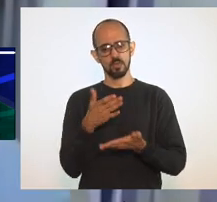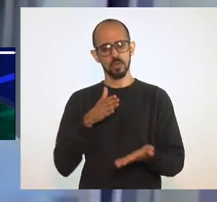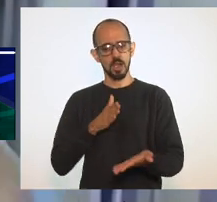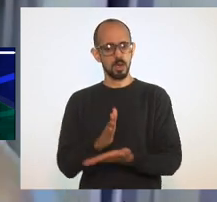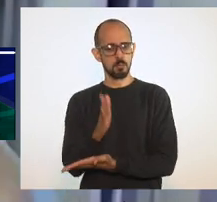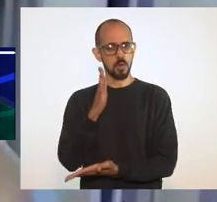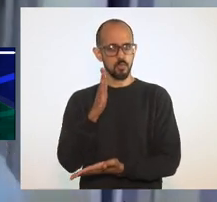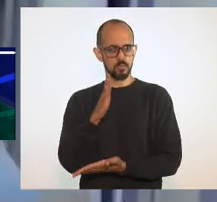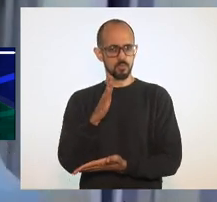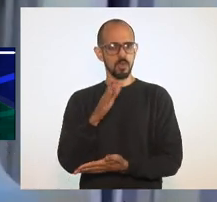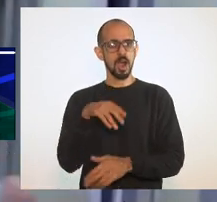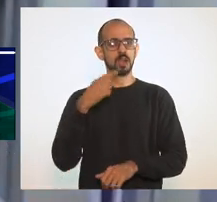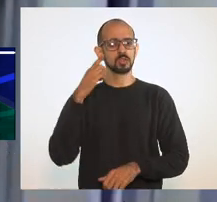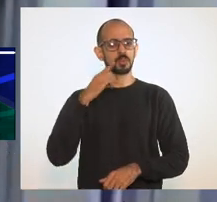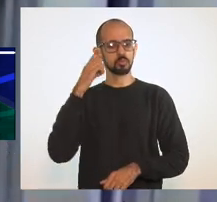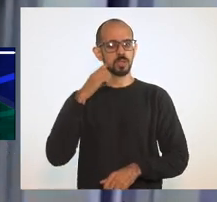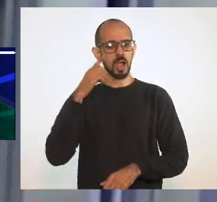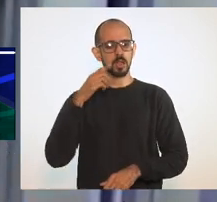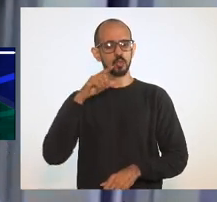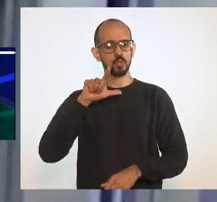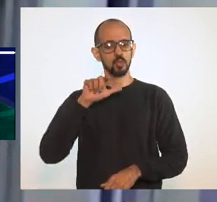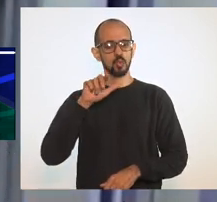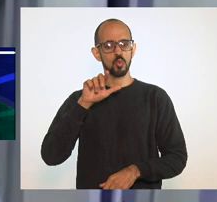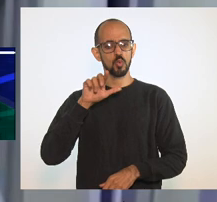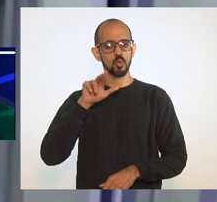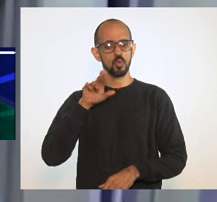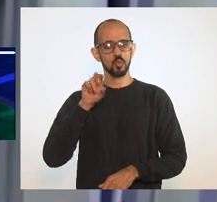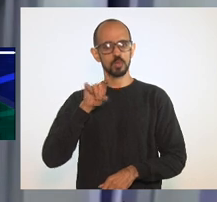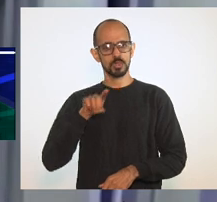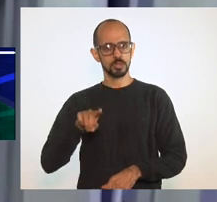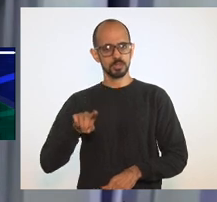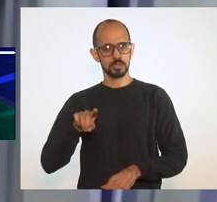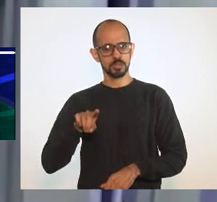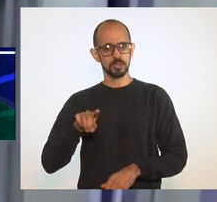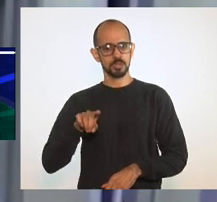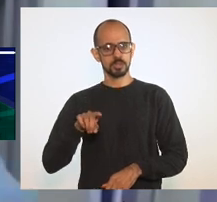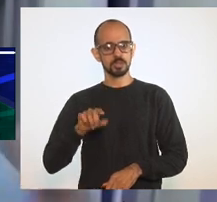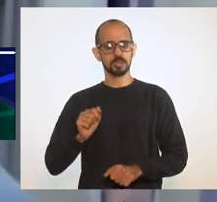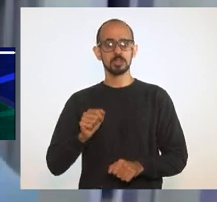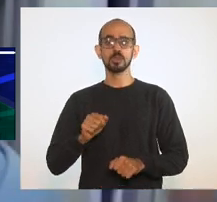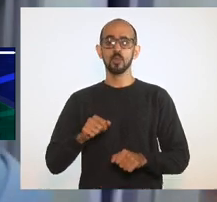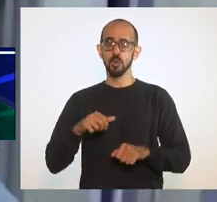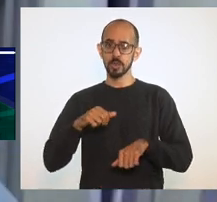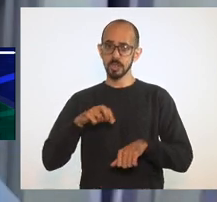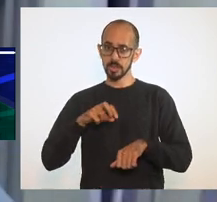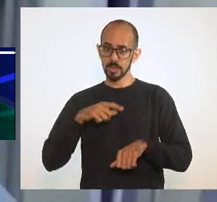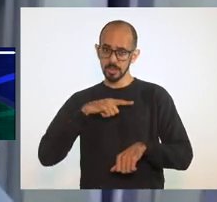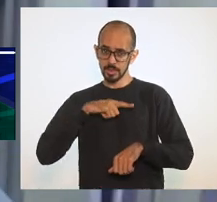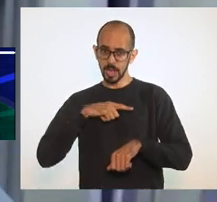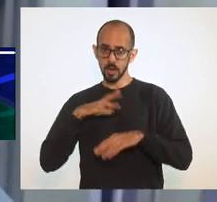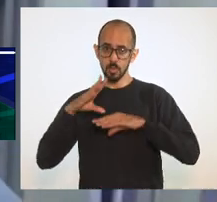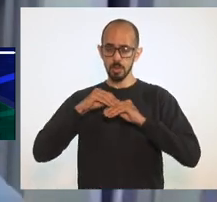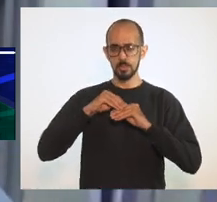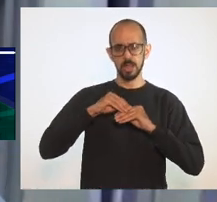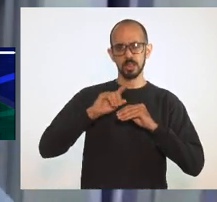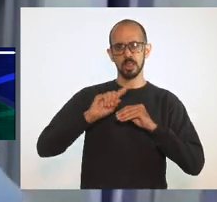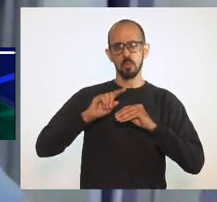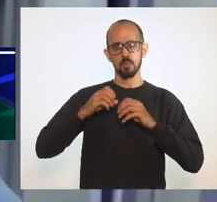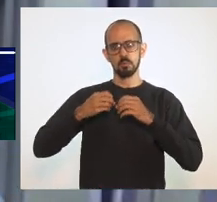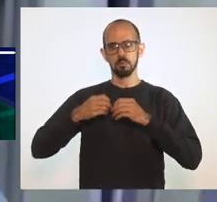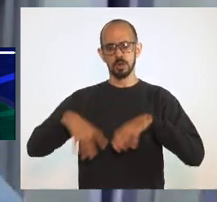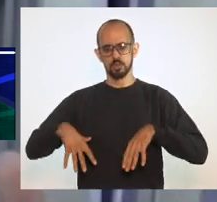texto, deputado Luiz Paulo. É porque, nesse caso, o que abunda não prejudica, é sempre lembrar, né, no